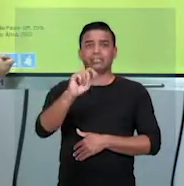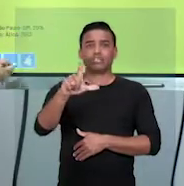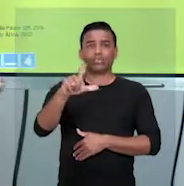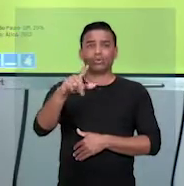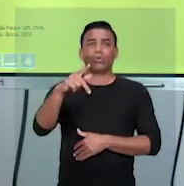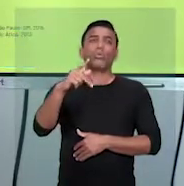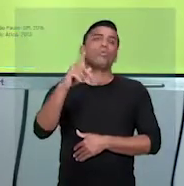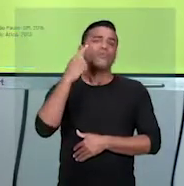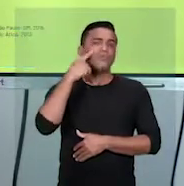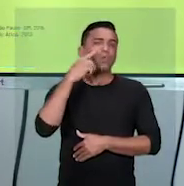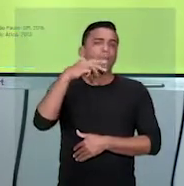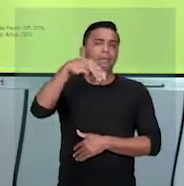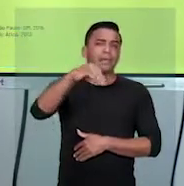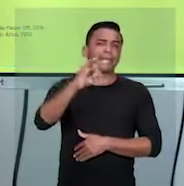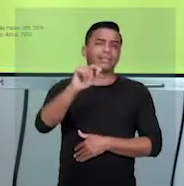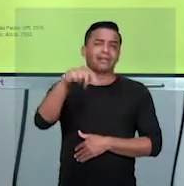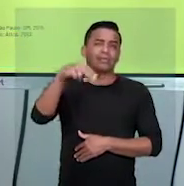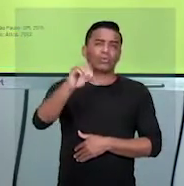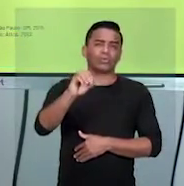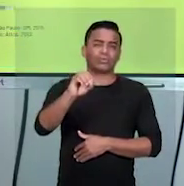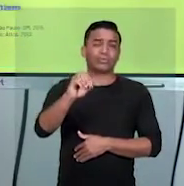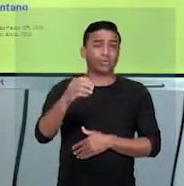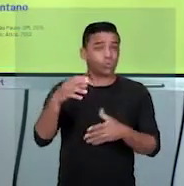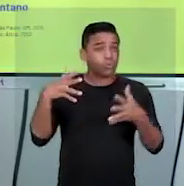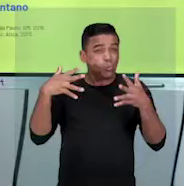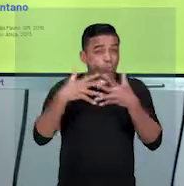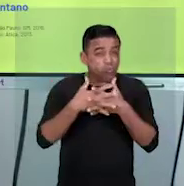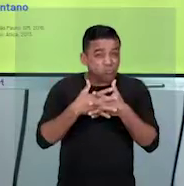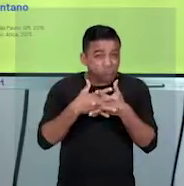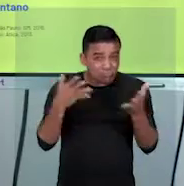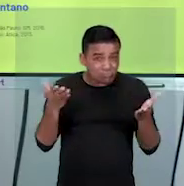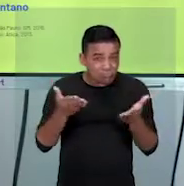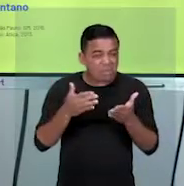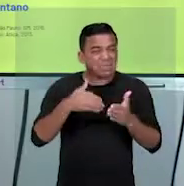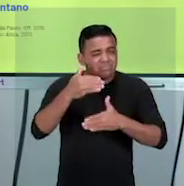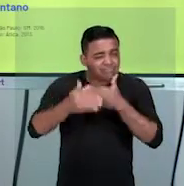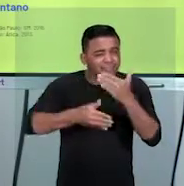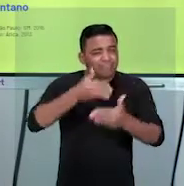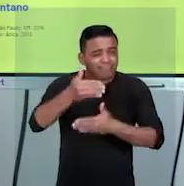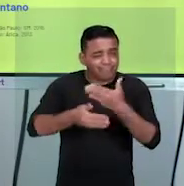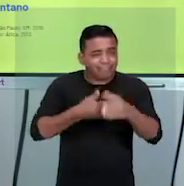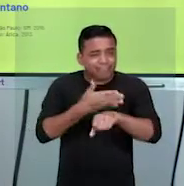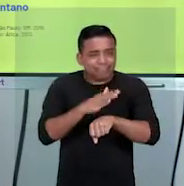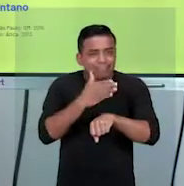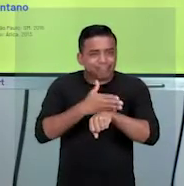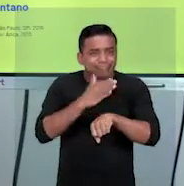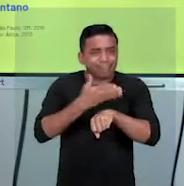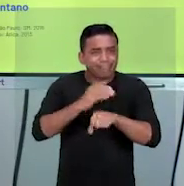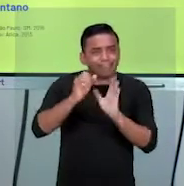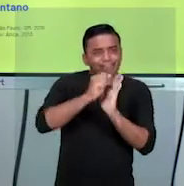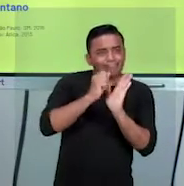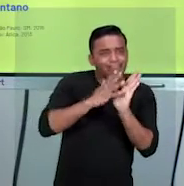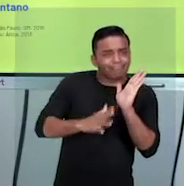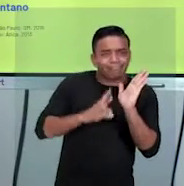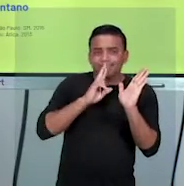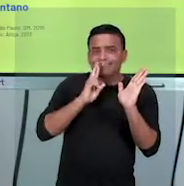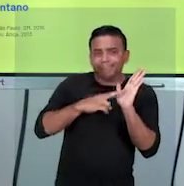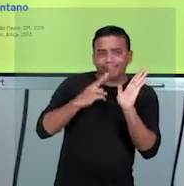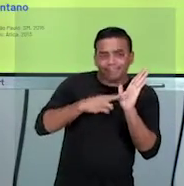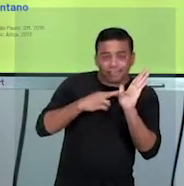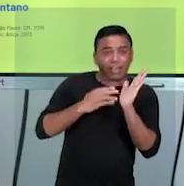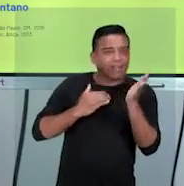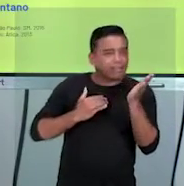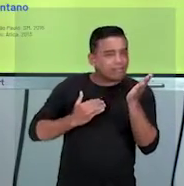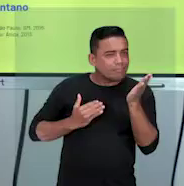Parece um pouquinho complicado agora, mas à medida que a gente for praticando as nossas atividades, vai ficar muito mais fácil, tá